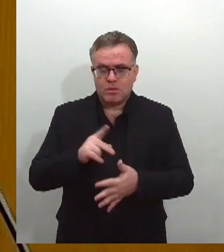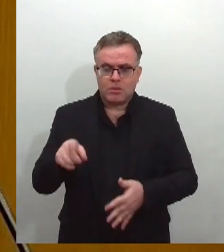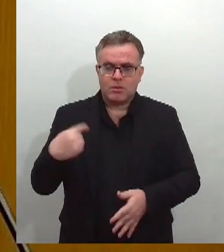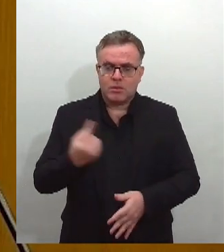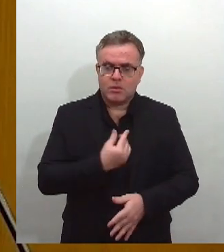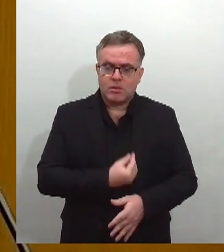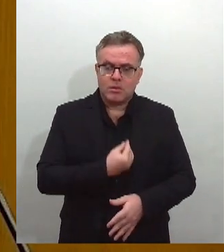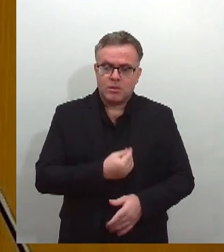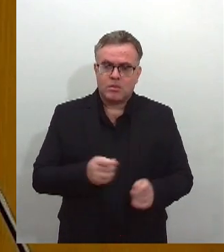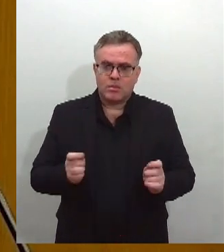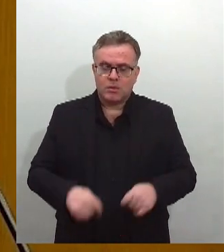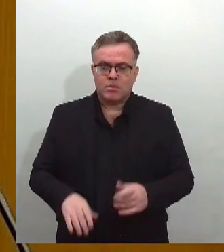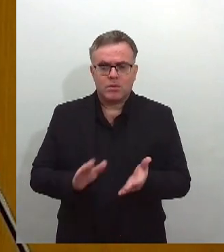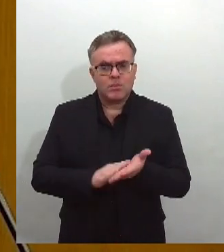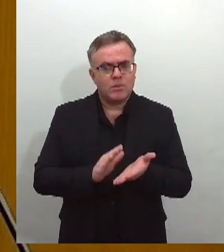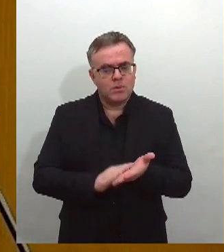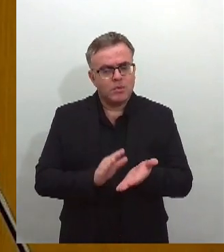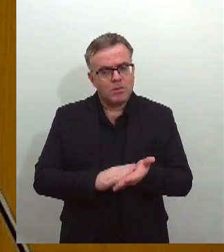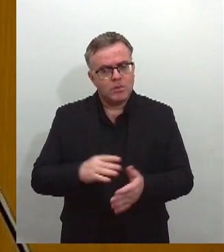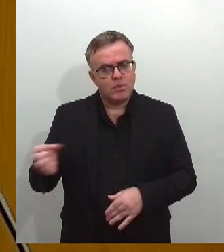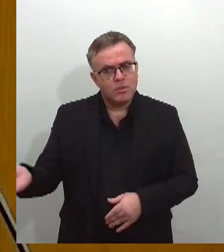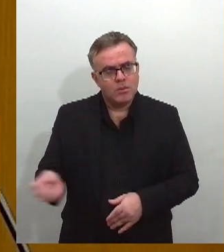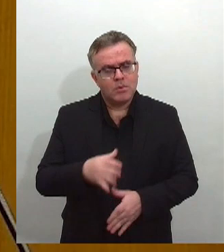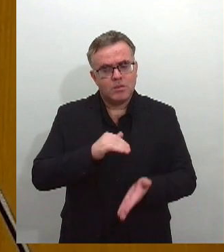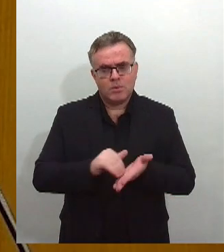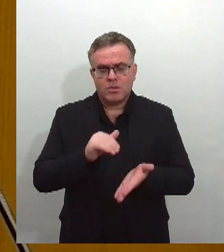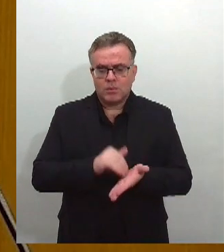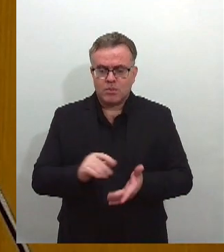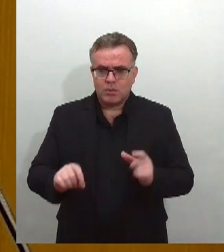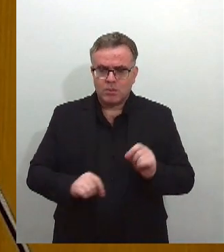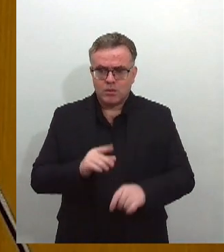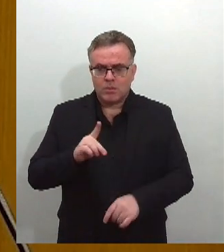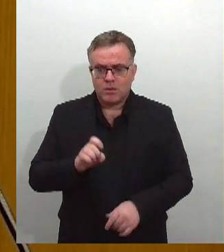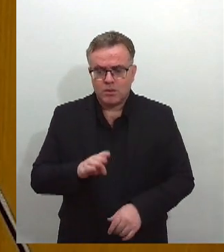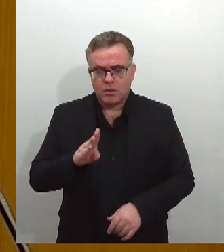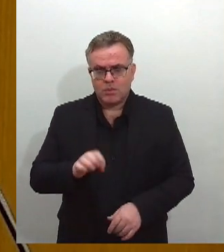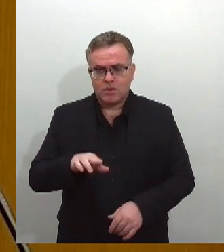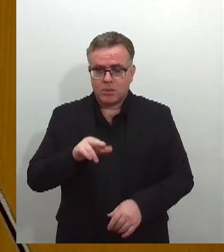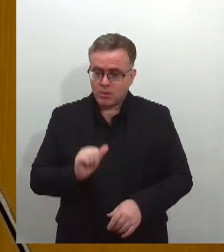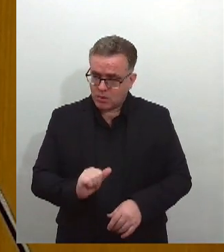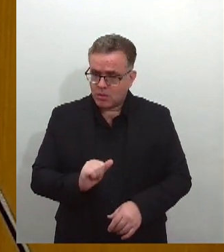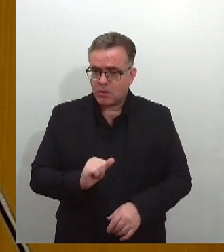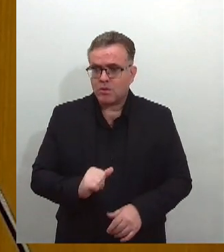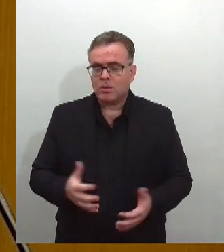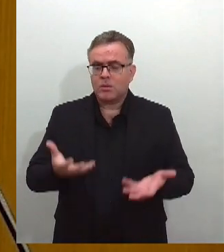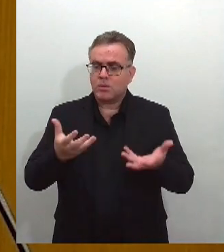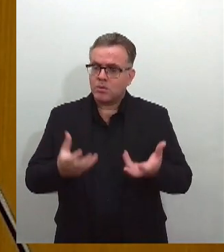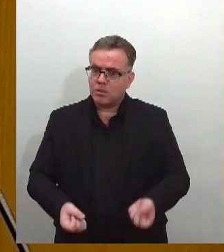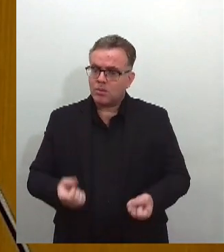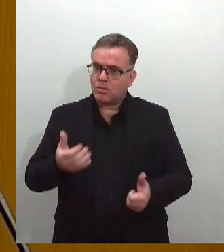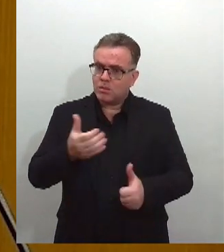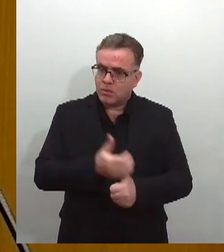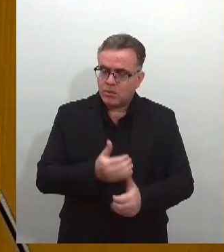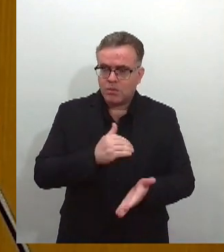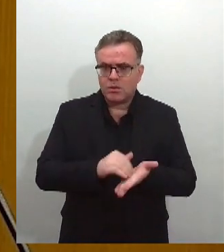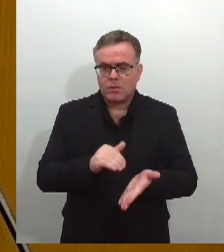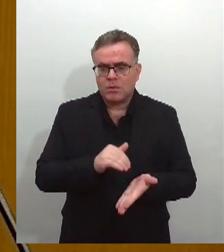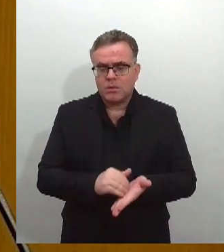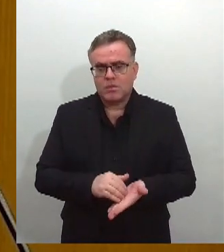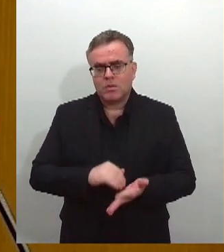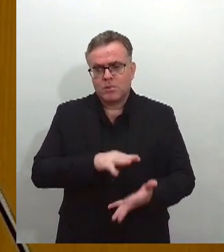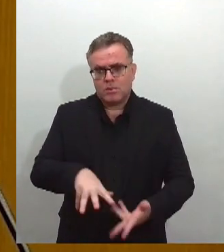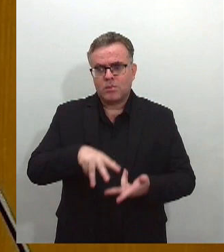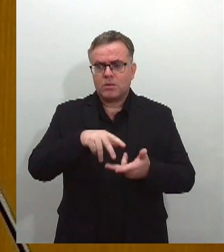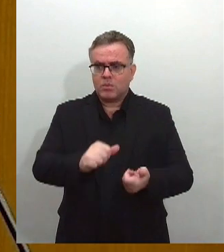parabenizar aqui as novas secretárias do Estado, Débora Dias, que assumiu a secretária do Meio Ambiente, Sustentabilidade e Ações Climáticas,